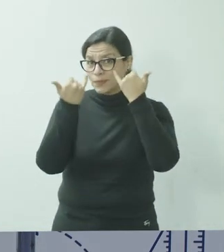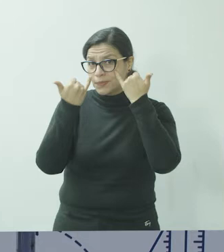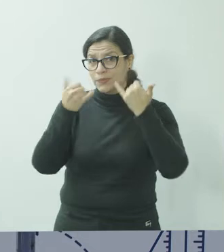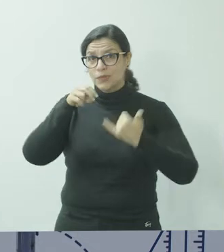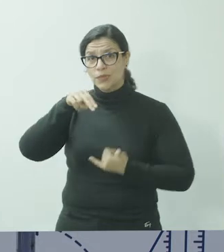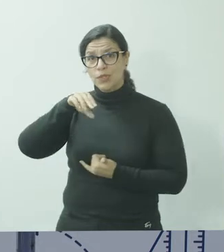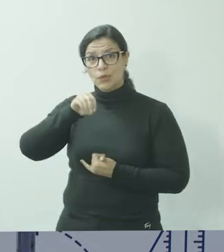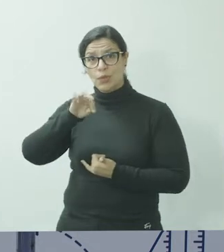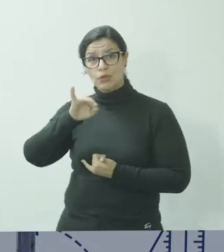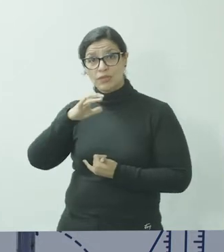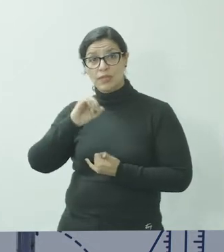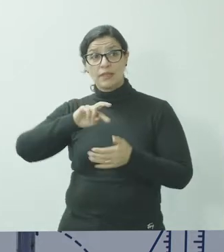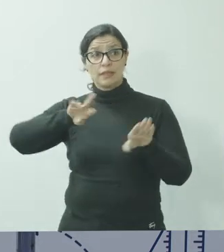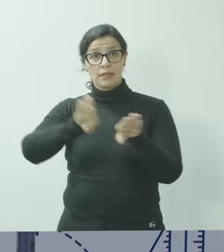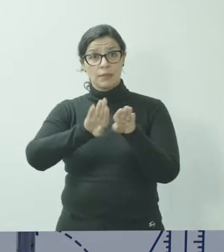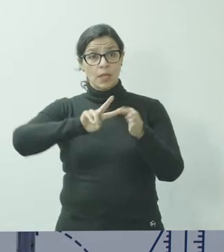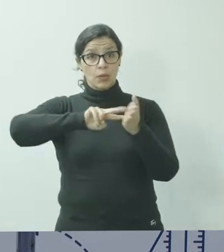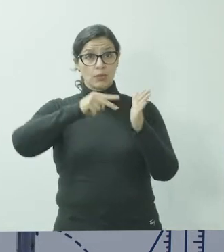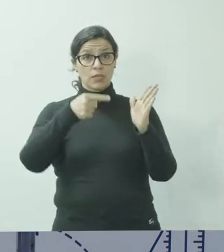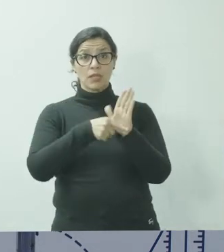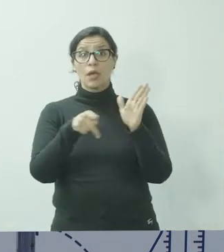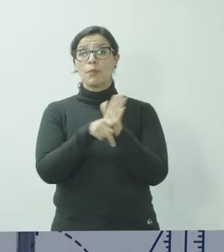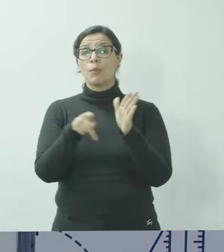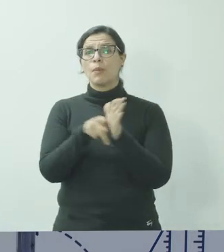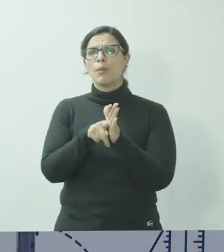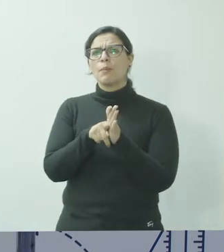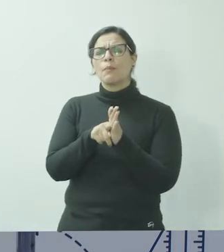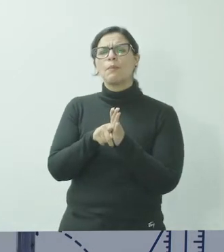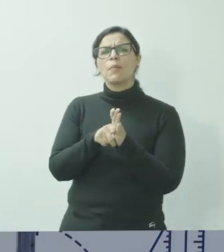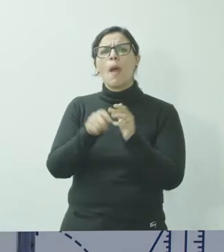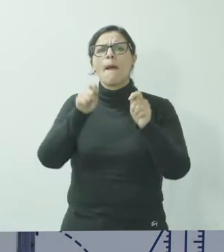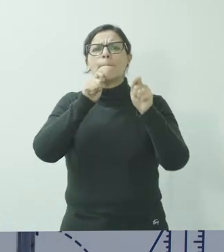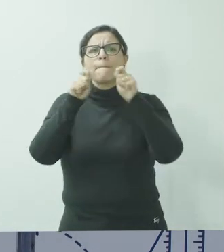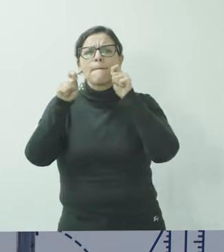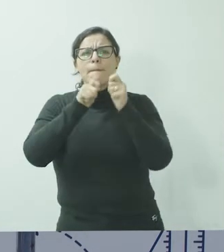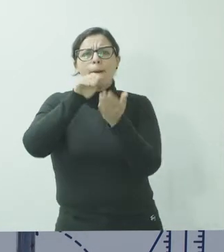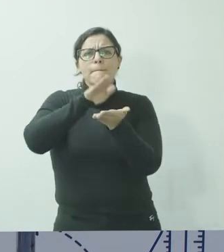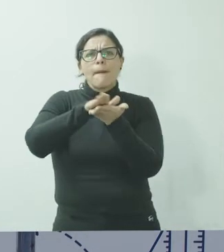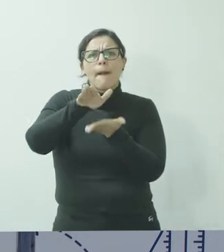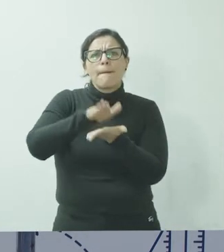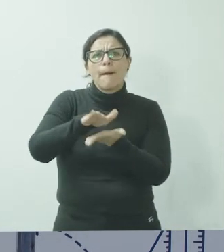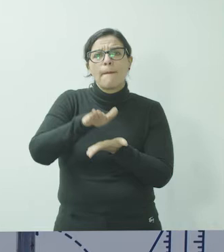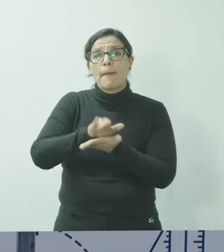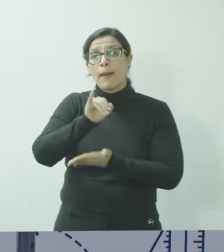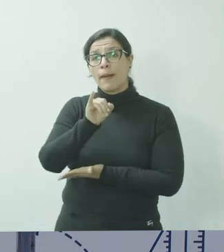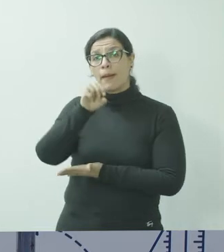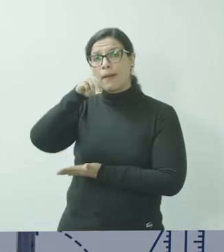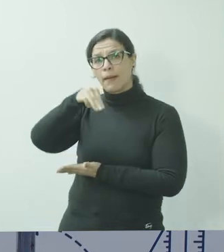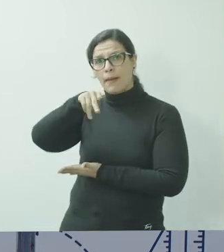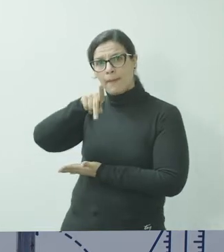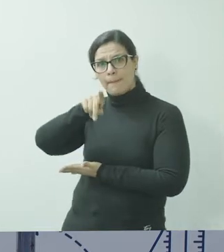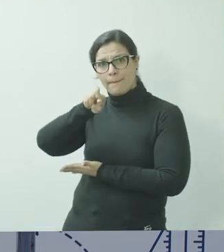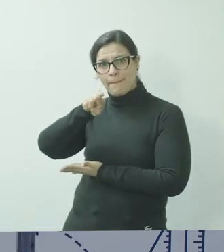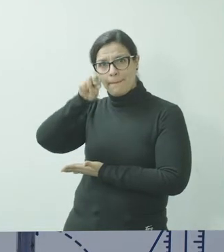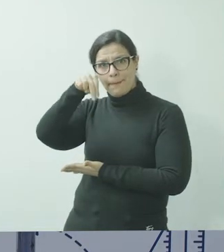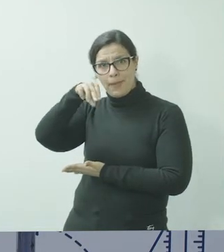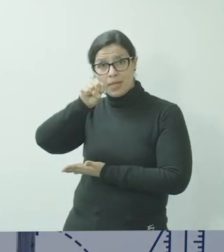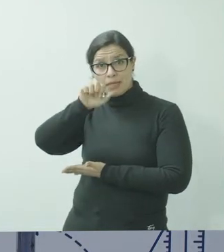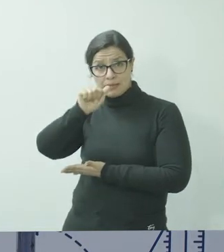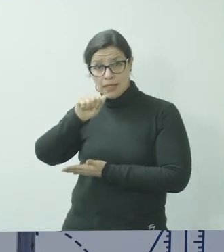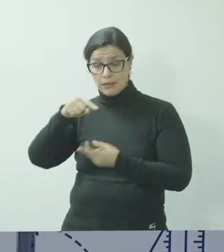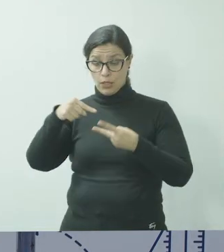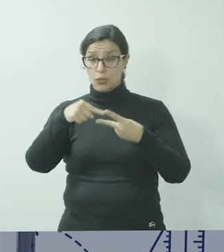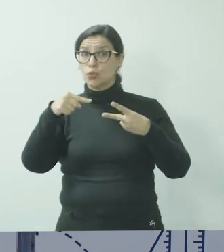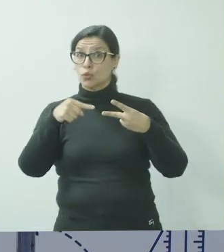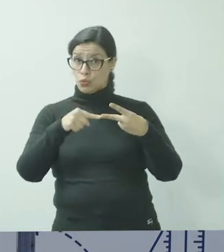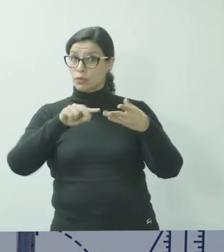o significado do termo imprensa o que que é né Então temos dois significados que podem né